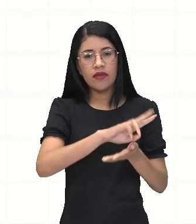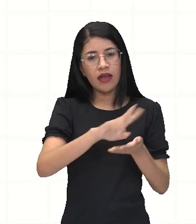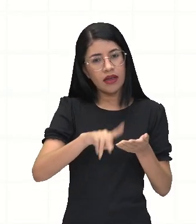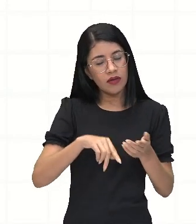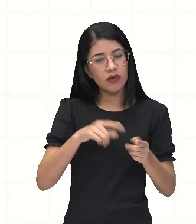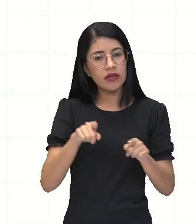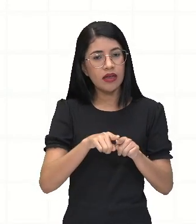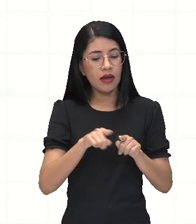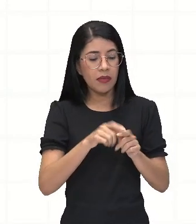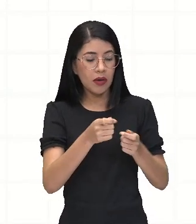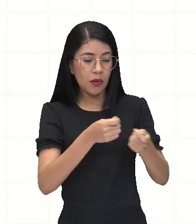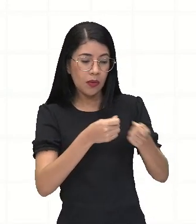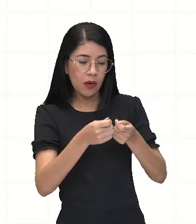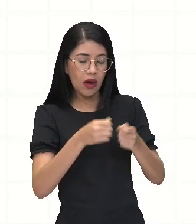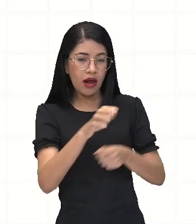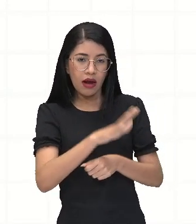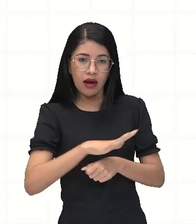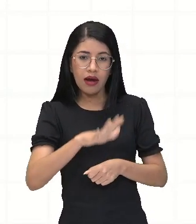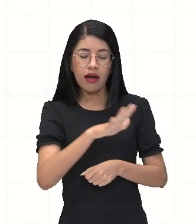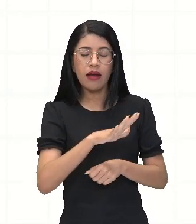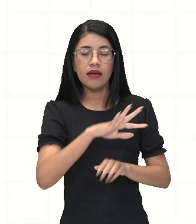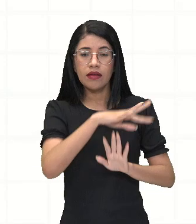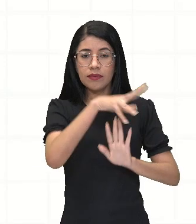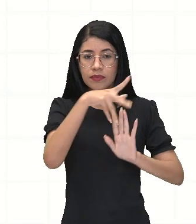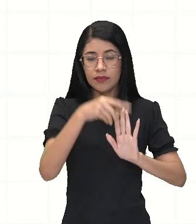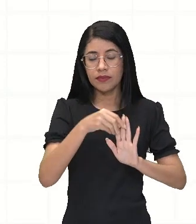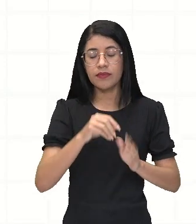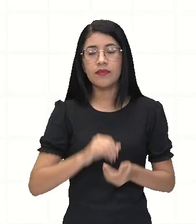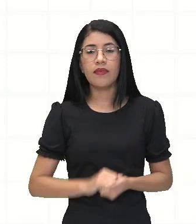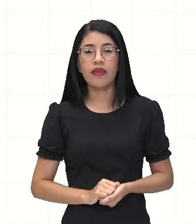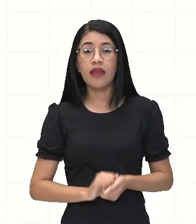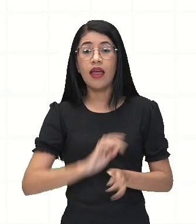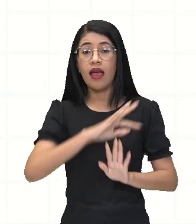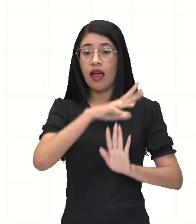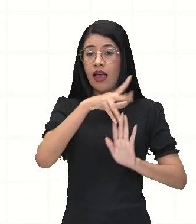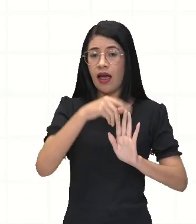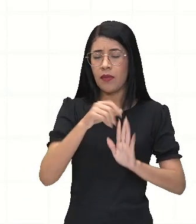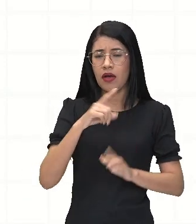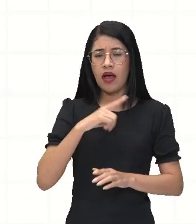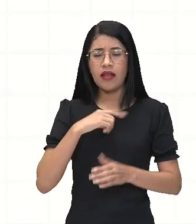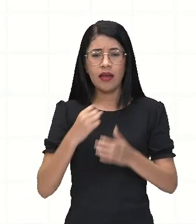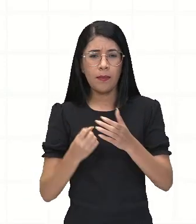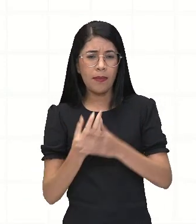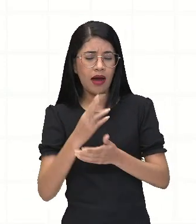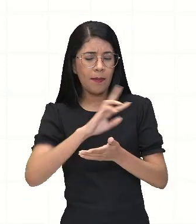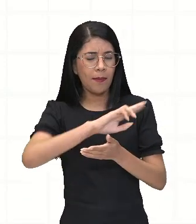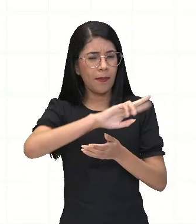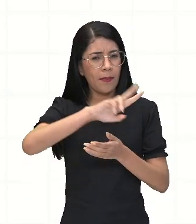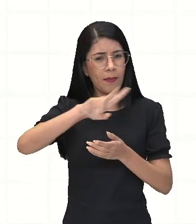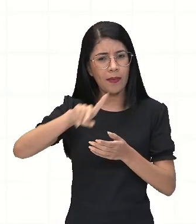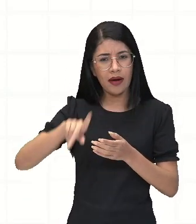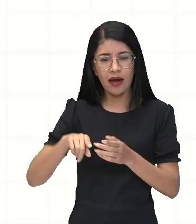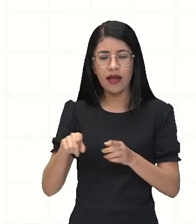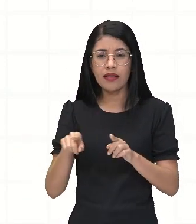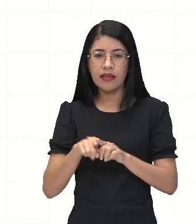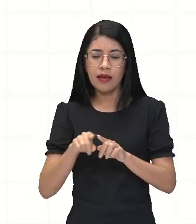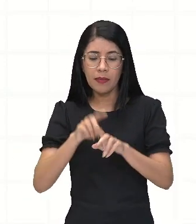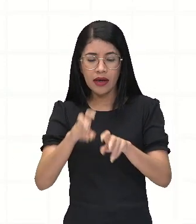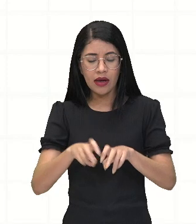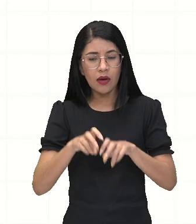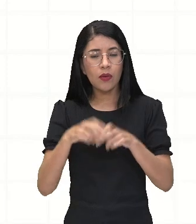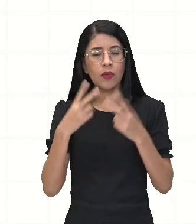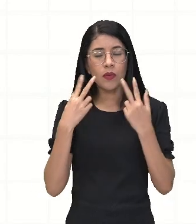sobre essa vasta região. A Amazônia, com sua exuberante biodiversidade e recursos naturais, tornou-se alvo